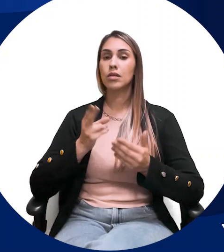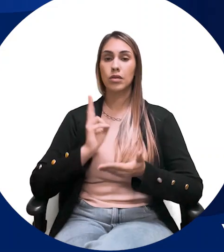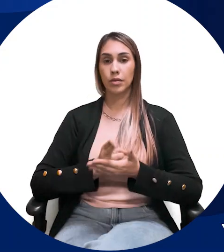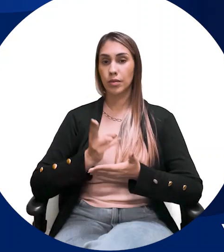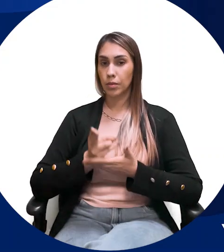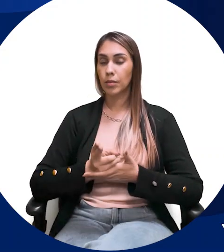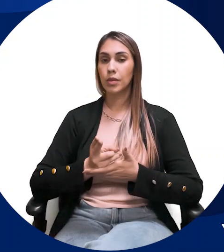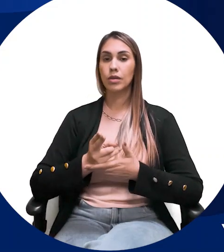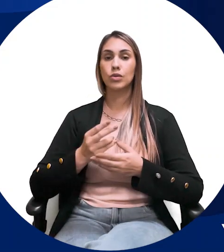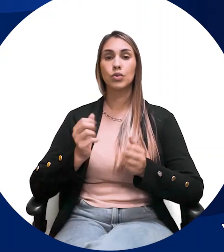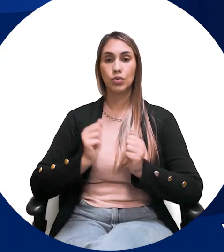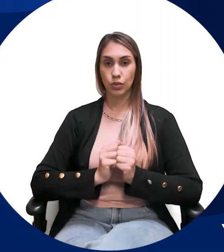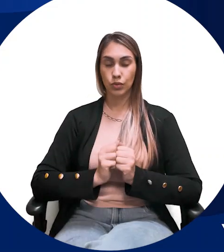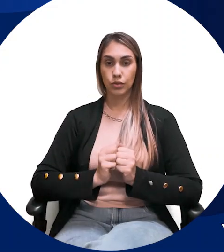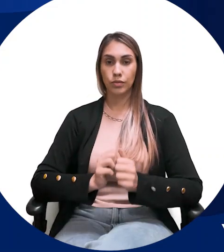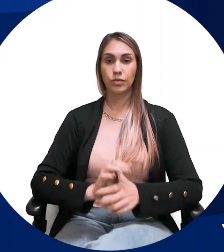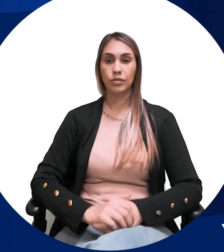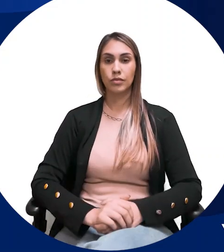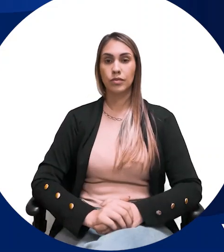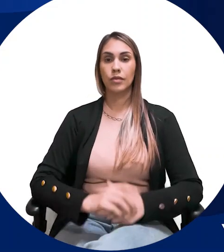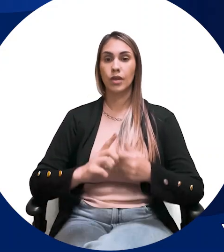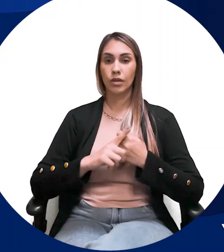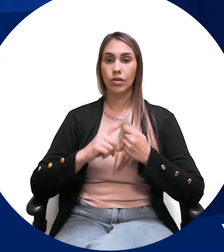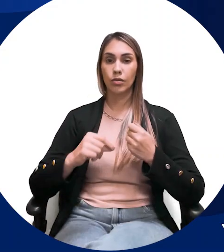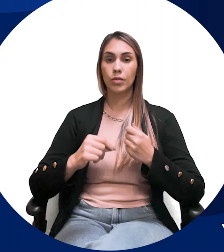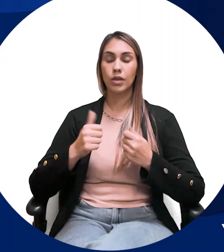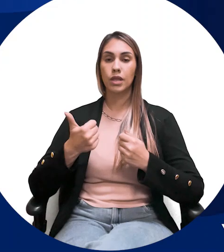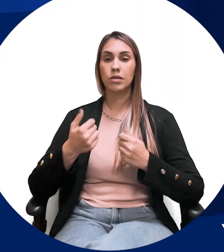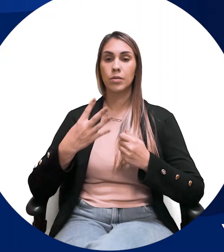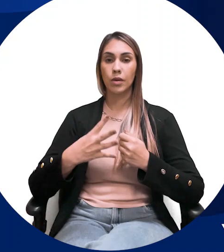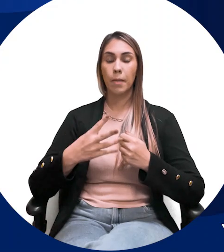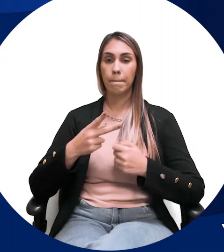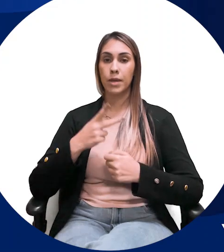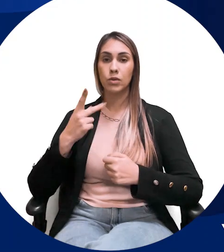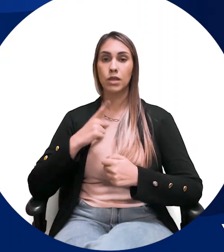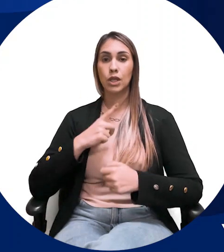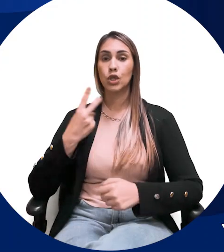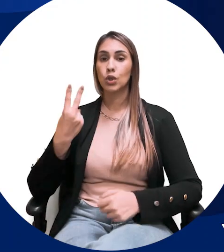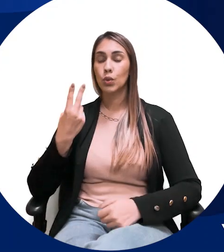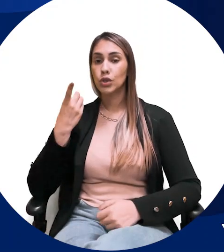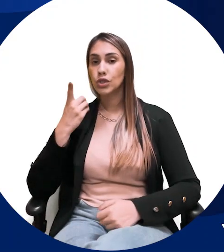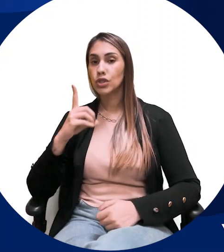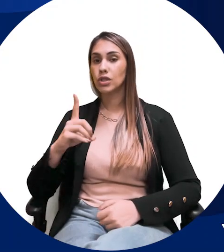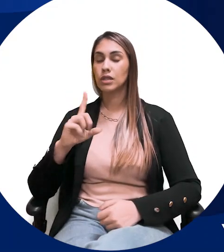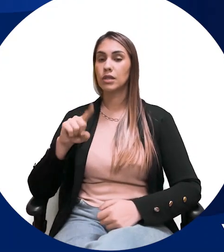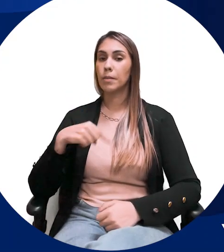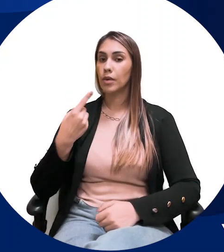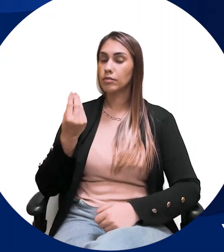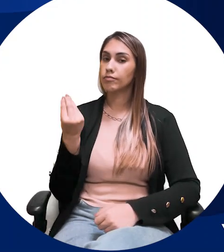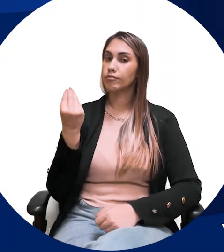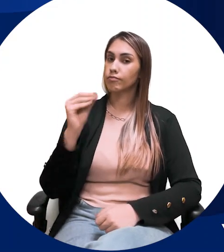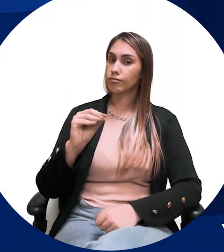profissional, que continuará a correr concomitante. Artigo 14º. O servidor terá 2 dias úteis